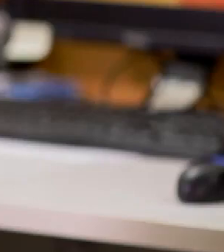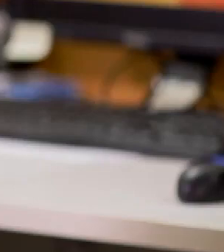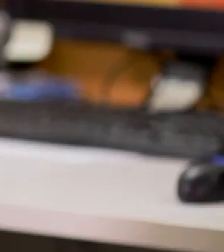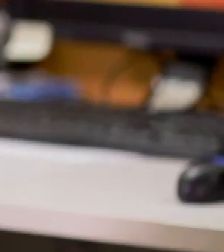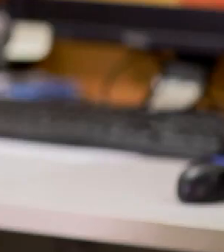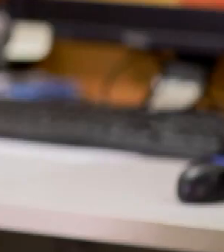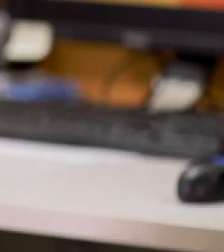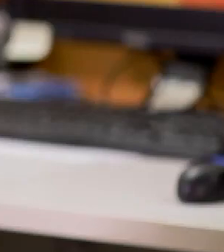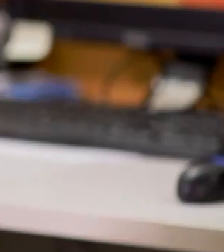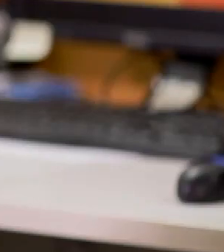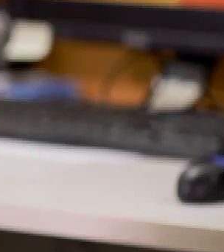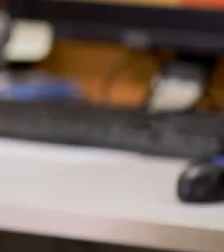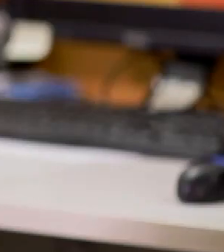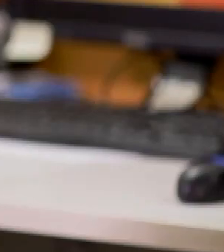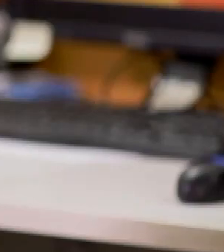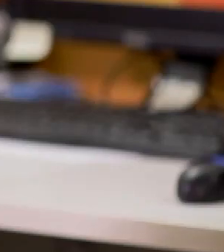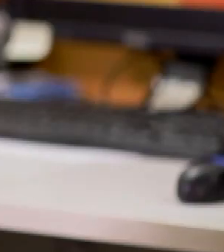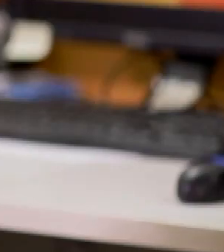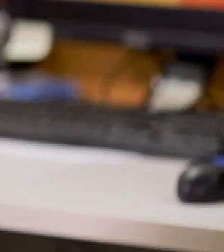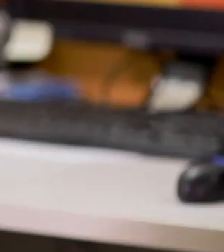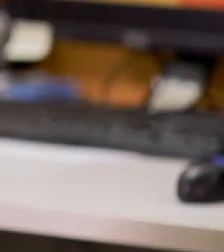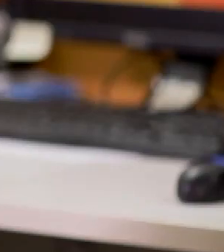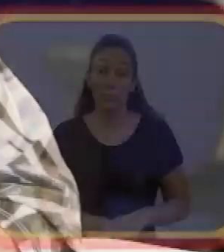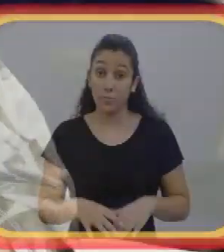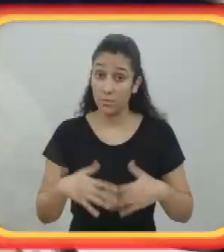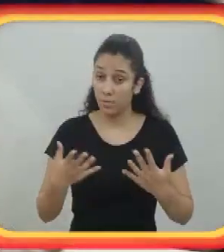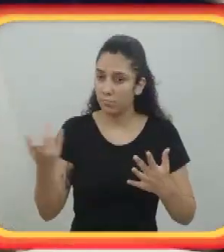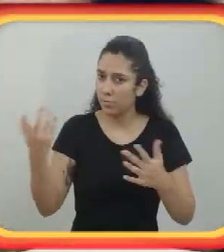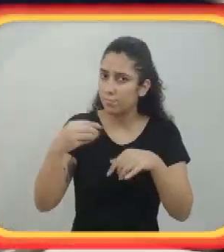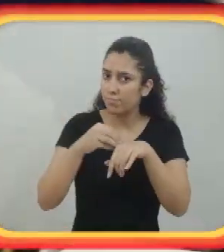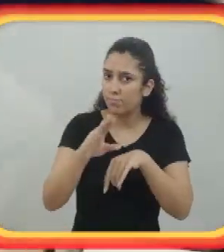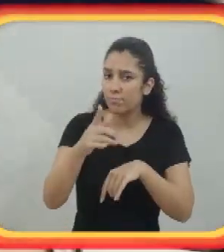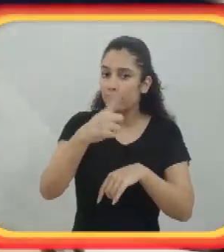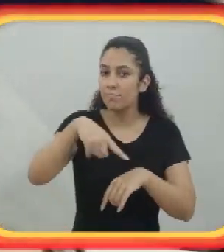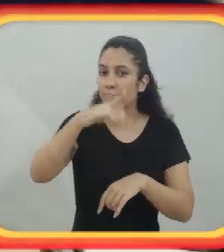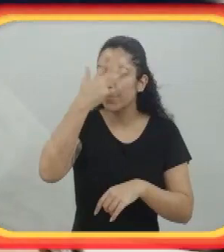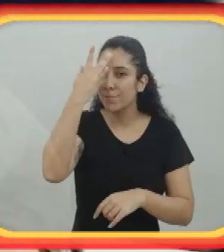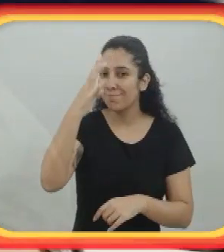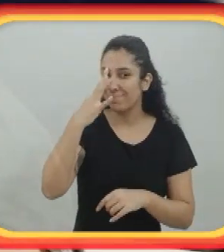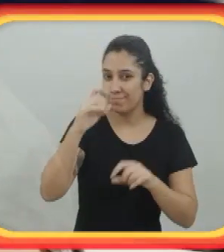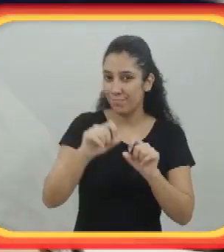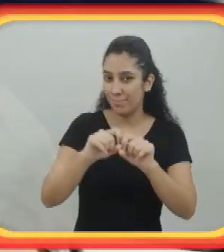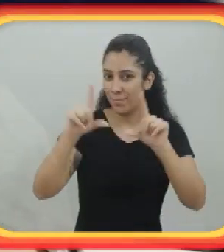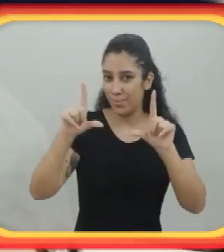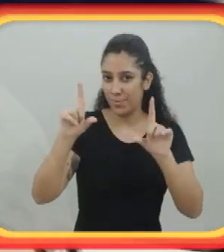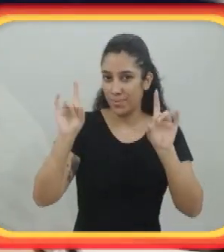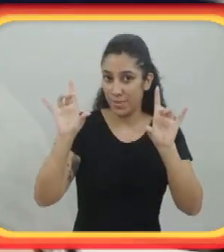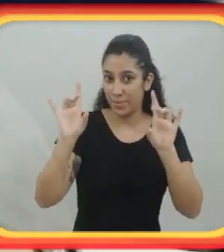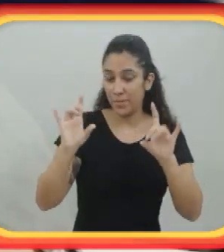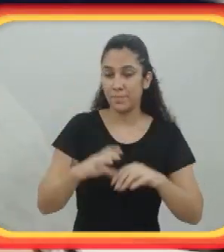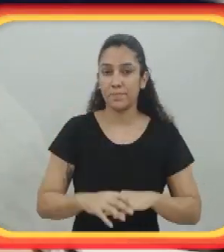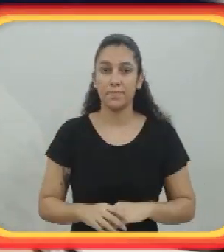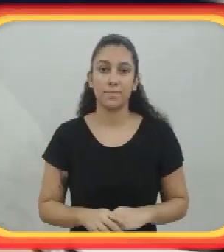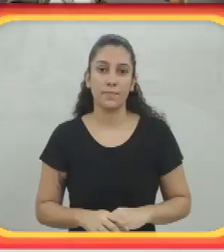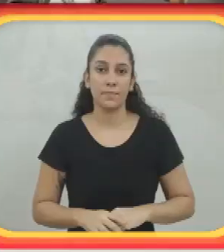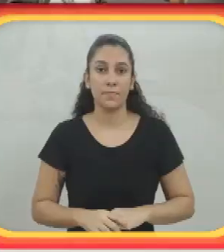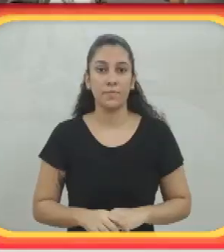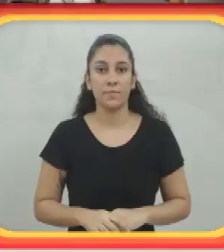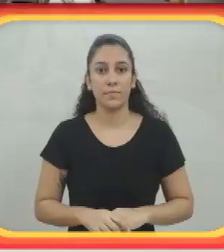basicamente a minha história de vida. Então, manda um recado para o nosso público do programa